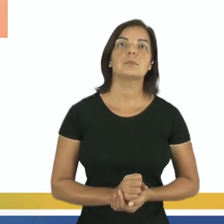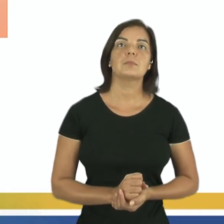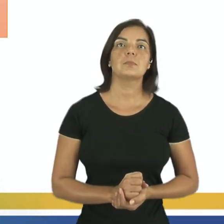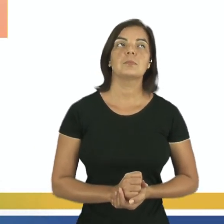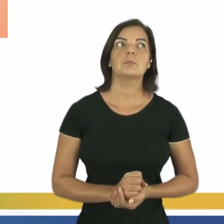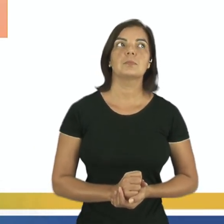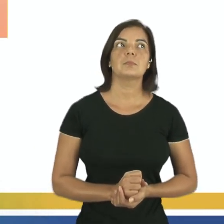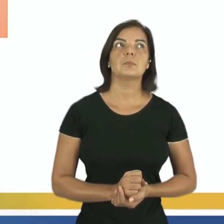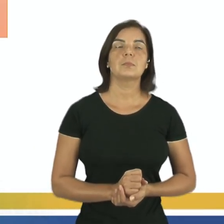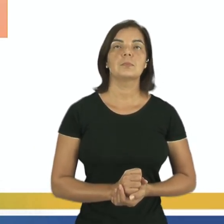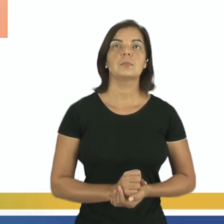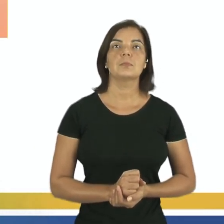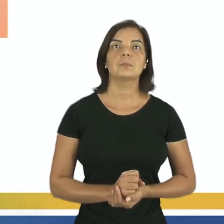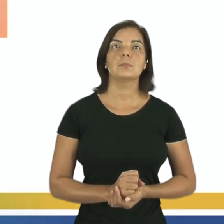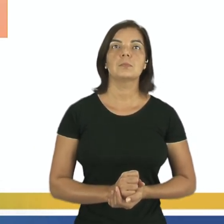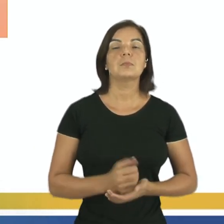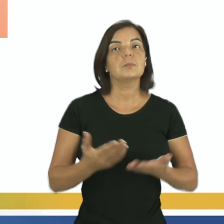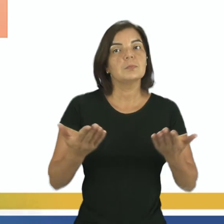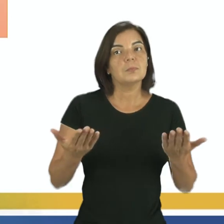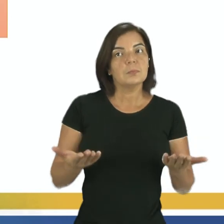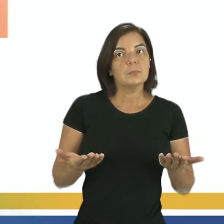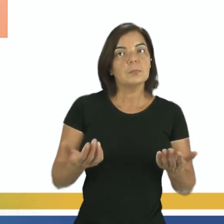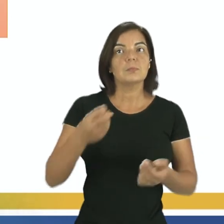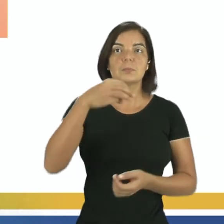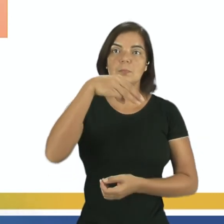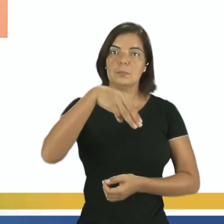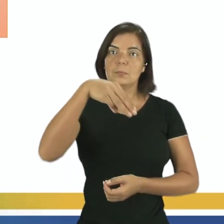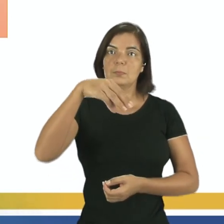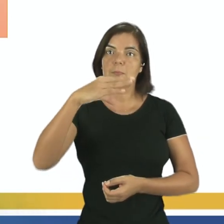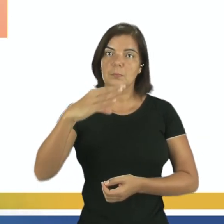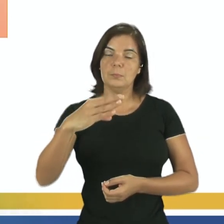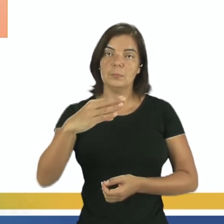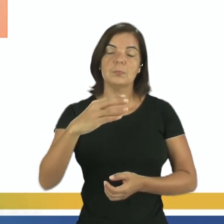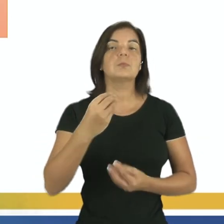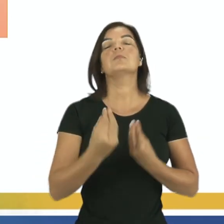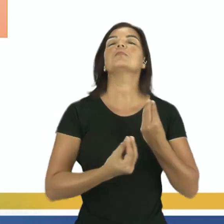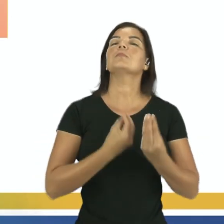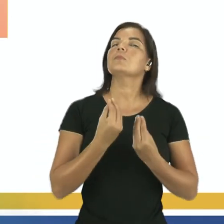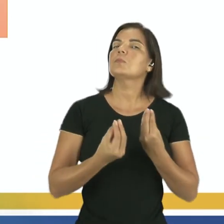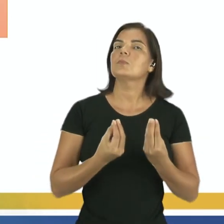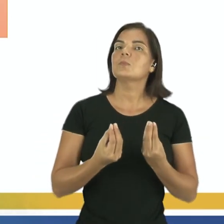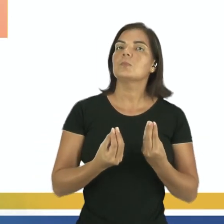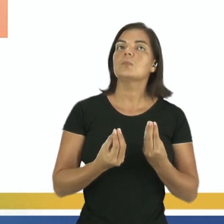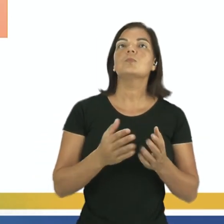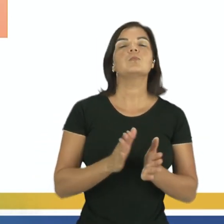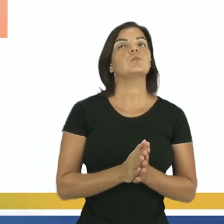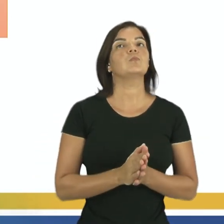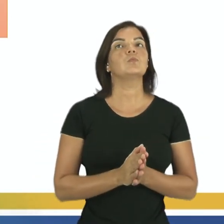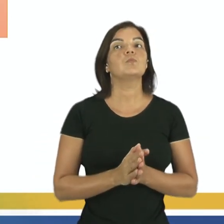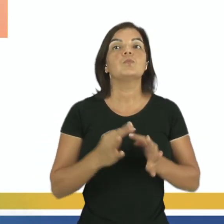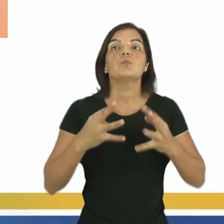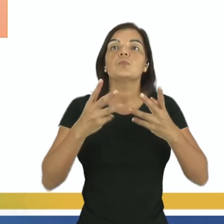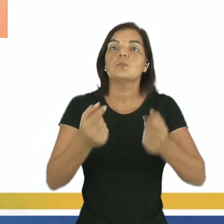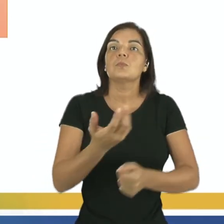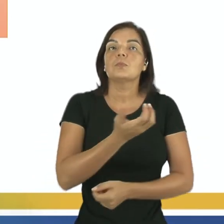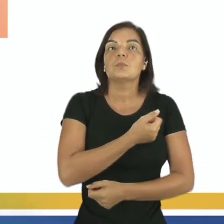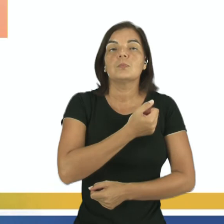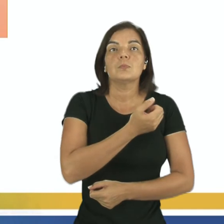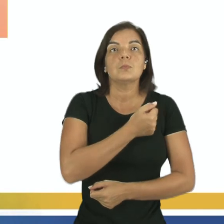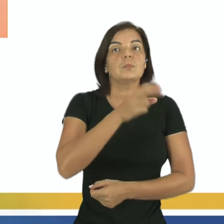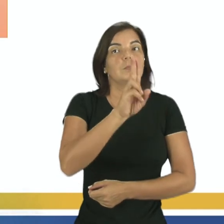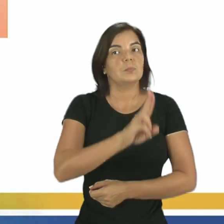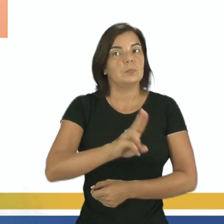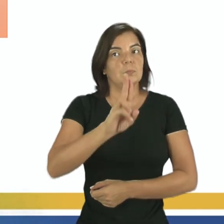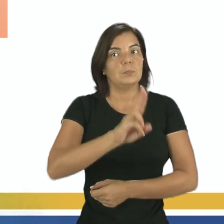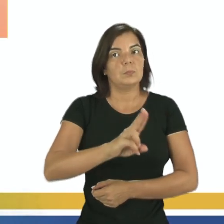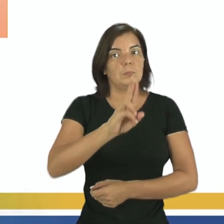48. E agora o MMC. O MMC agora vai ser o produto de todos os números primos que foram